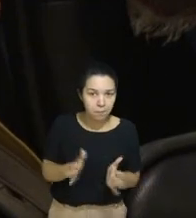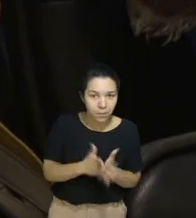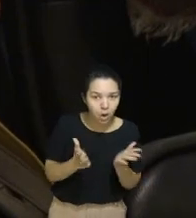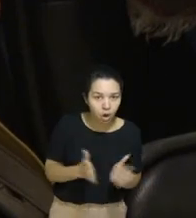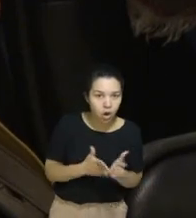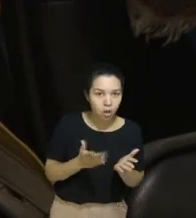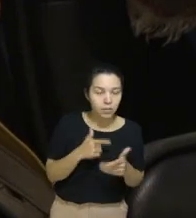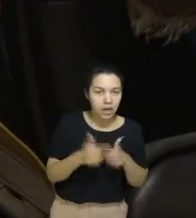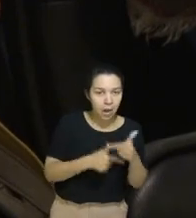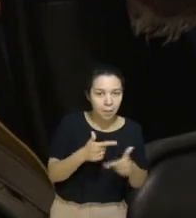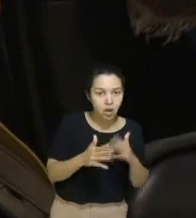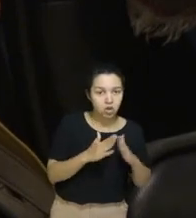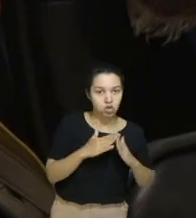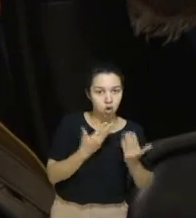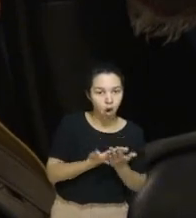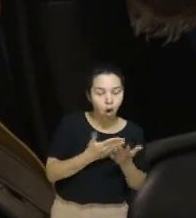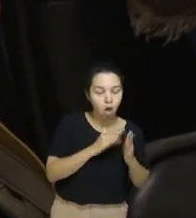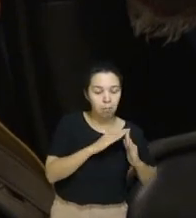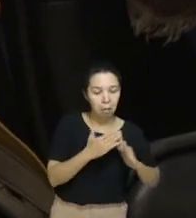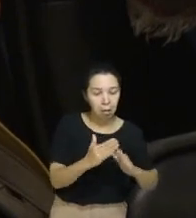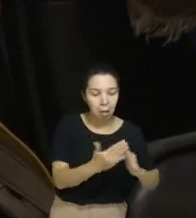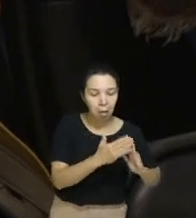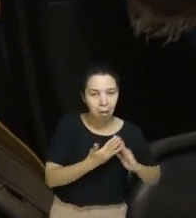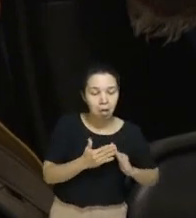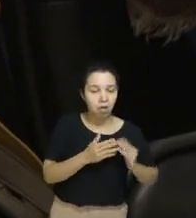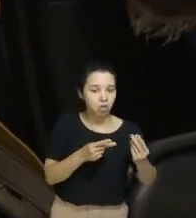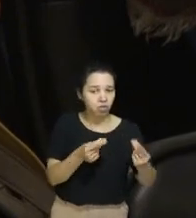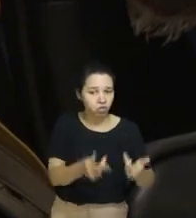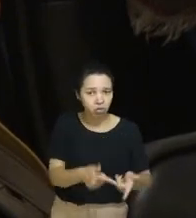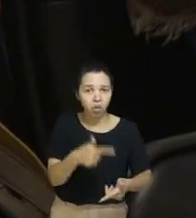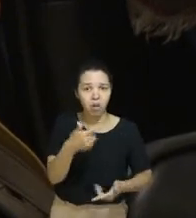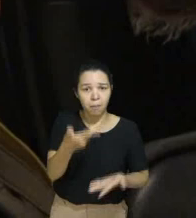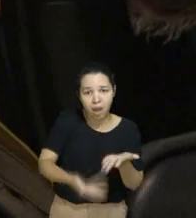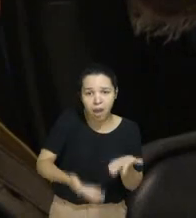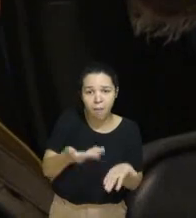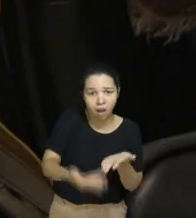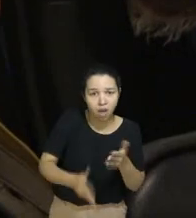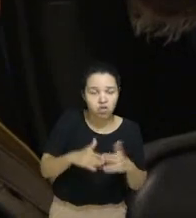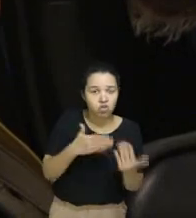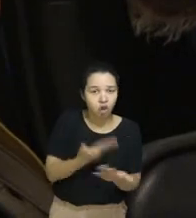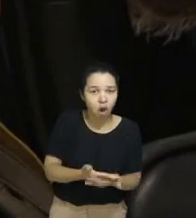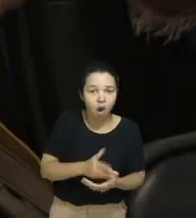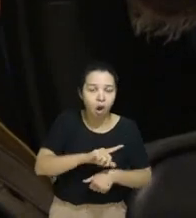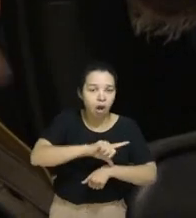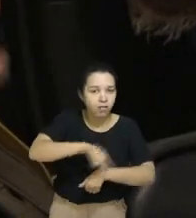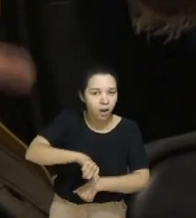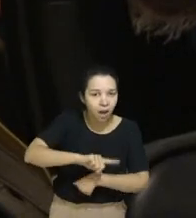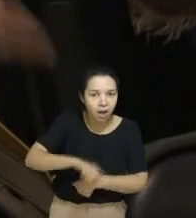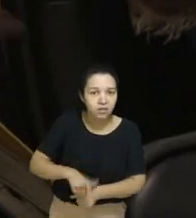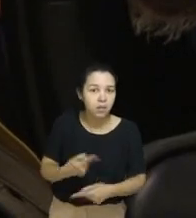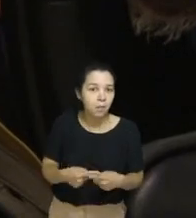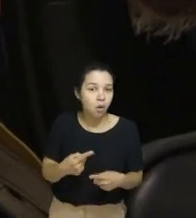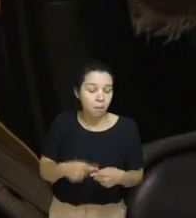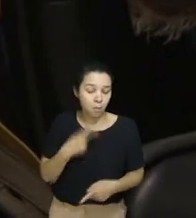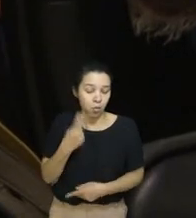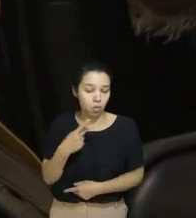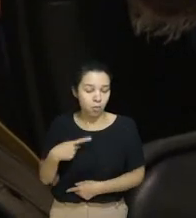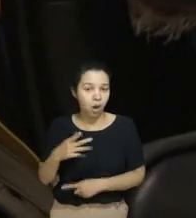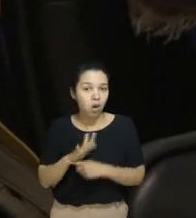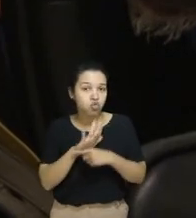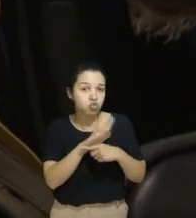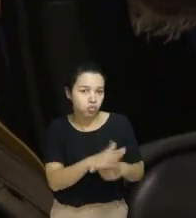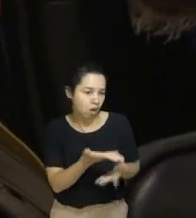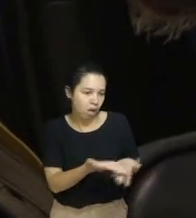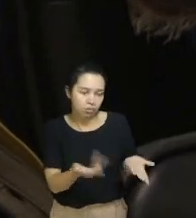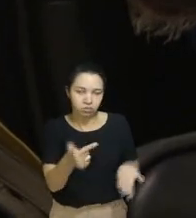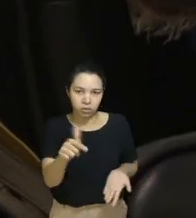escolas periféricas, vão continuar nessa bola de neve, reprovando, ficando atrasadas, porque não tem nenhuma política para concluir com essas